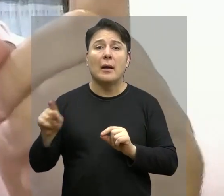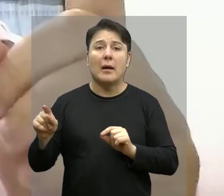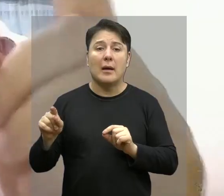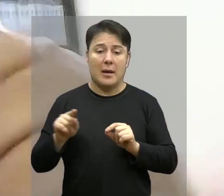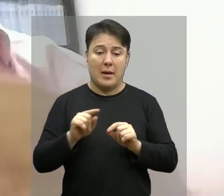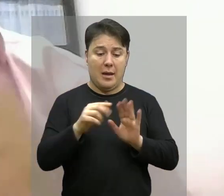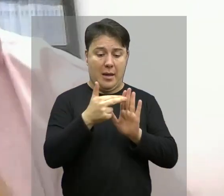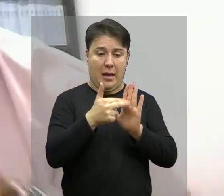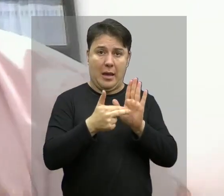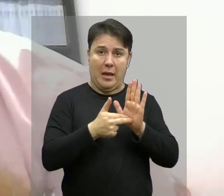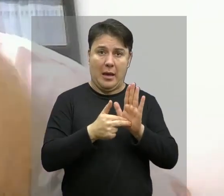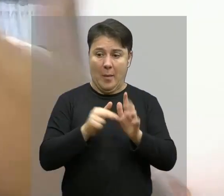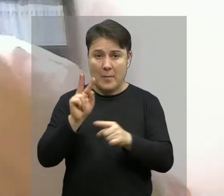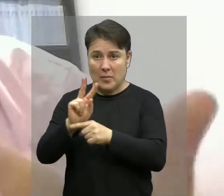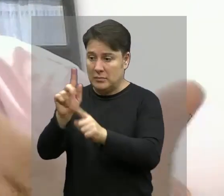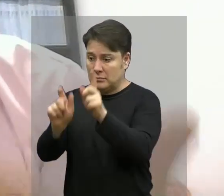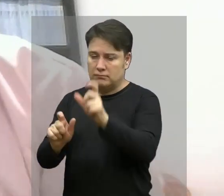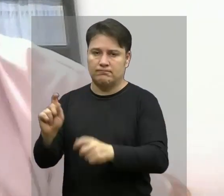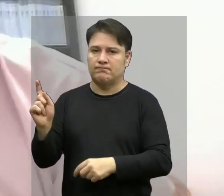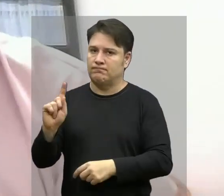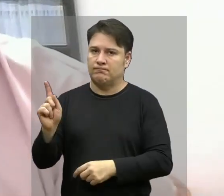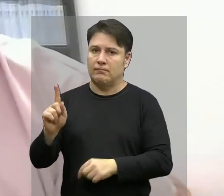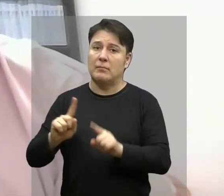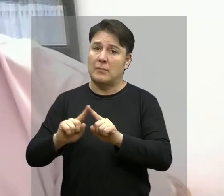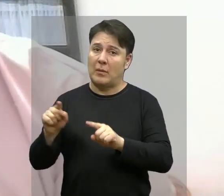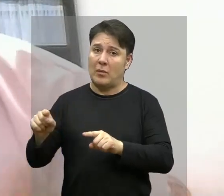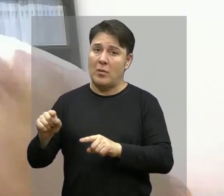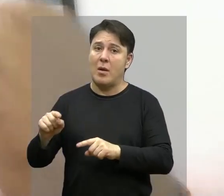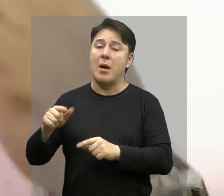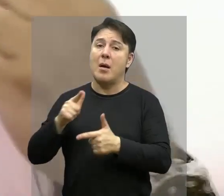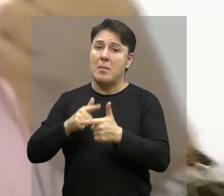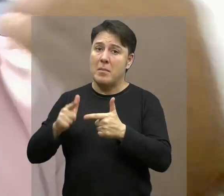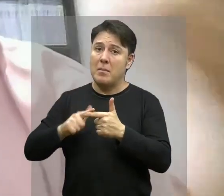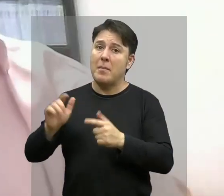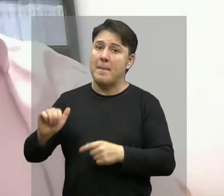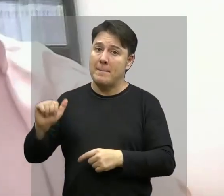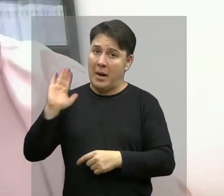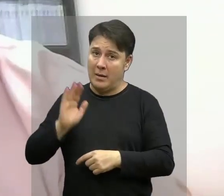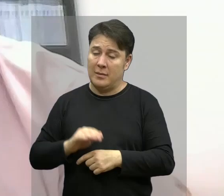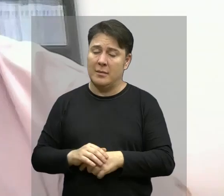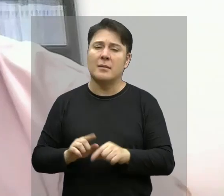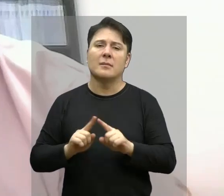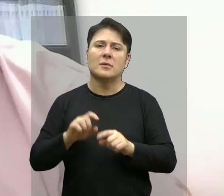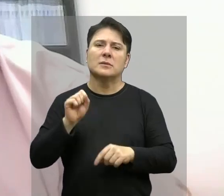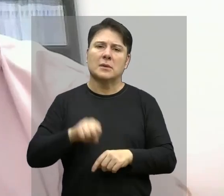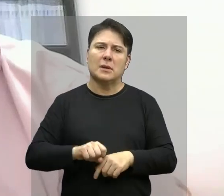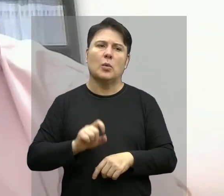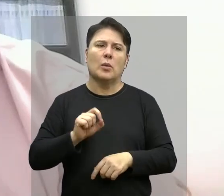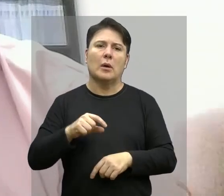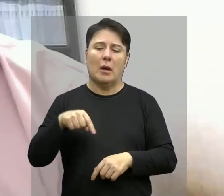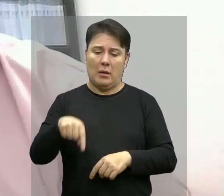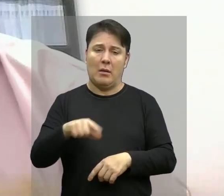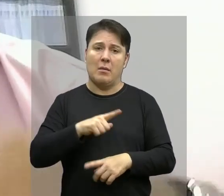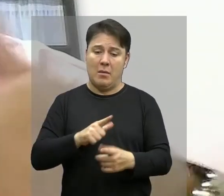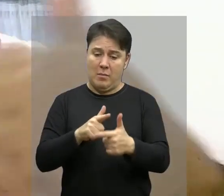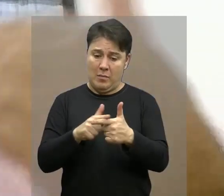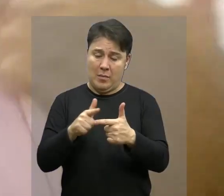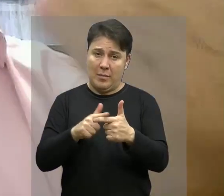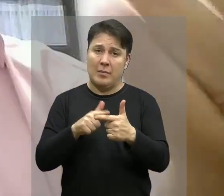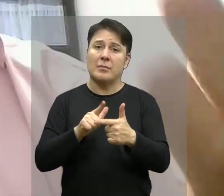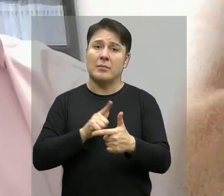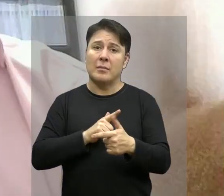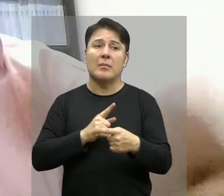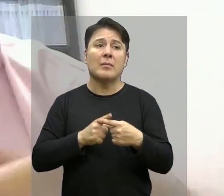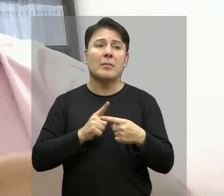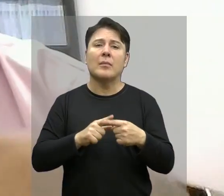serve. Então, é mais um agravante. Então, nós estamos, sim, sentados numa bomba relógio. A